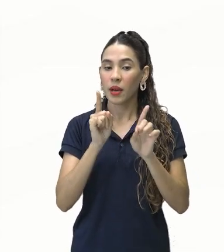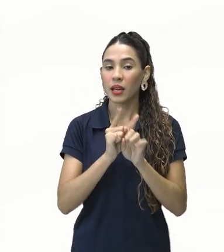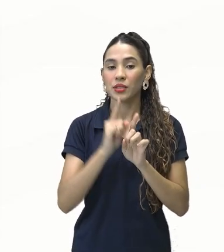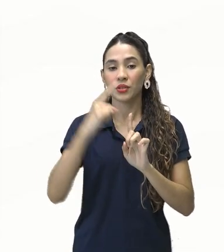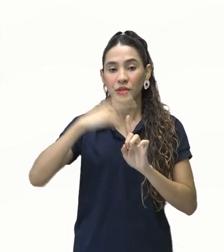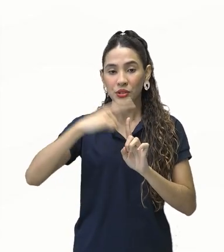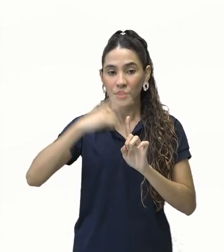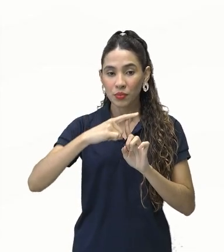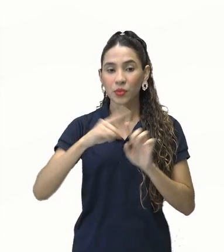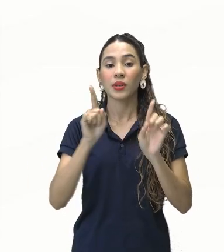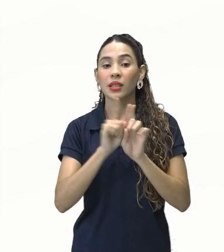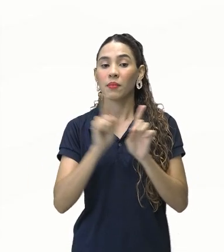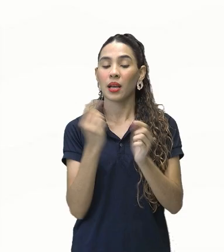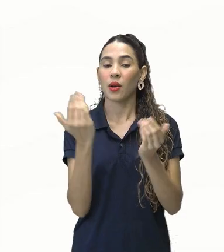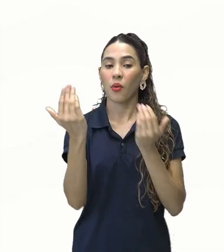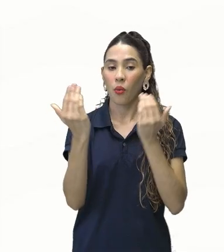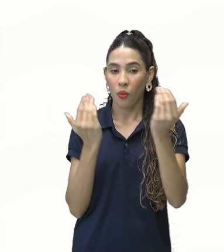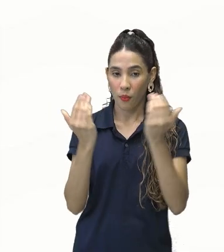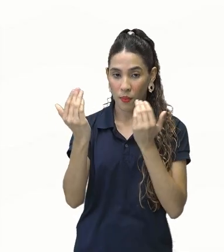tendências e